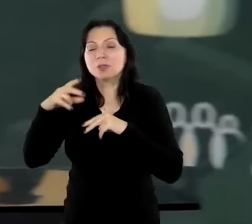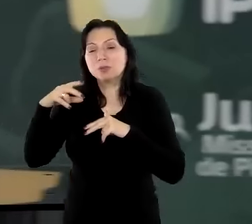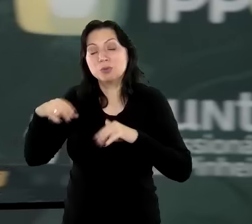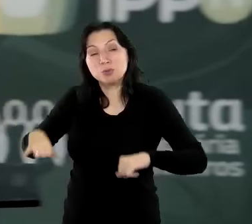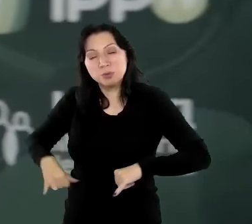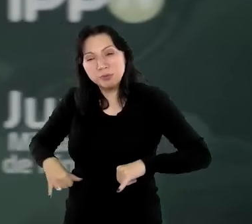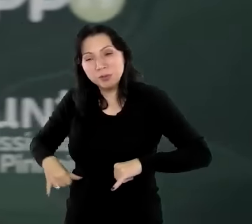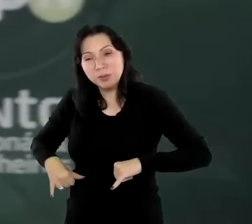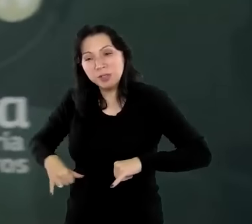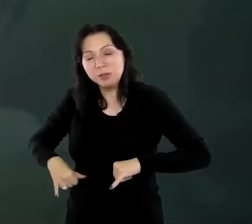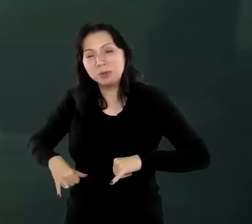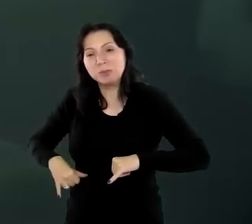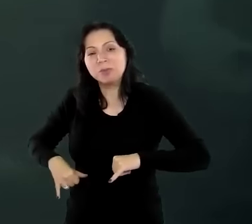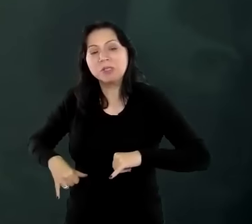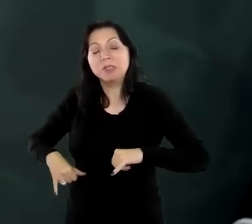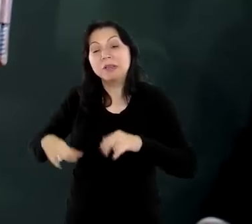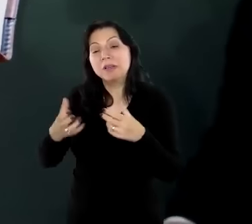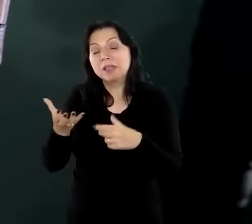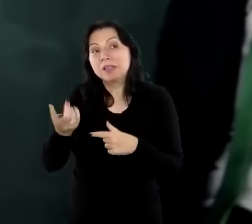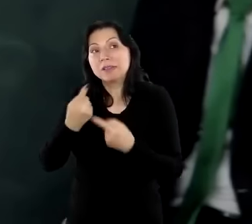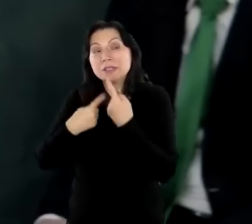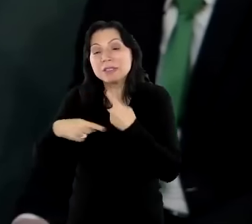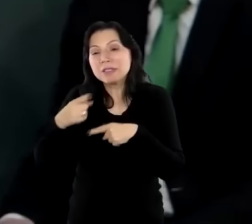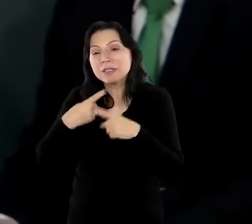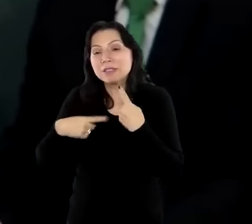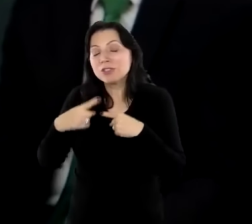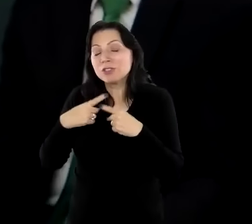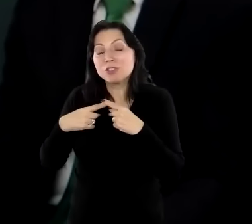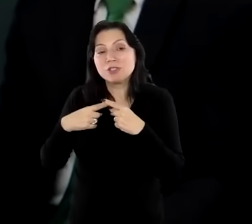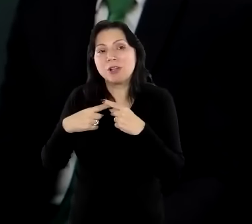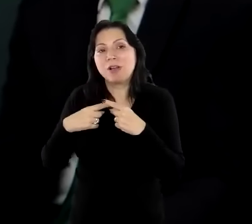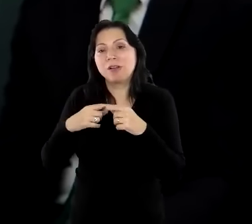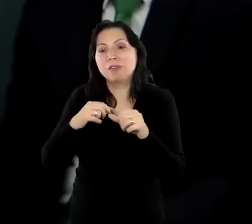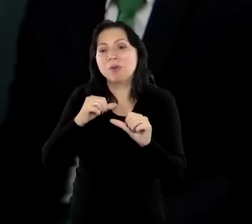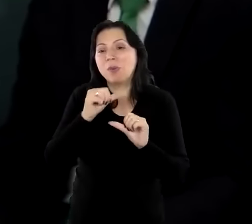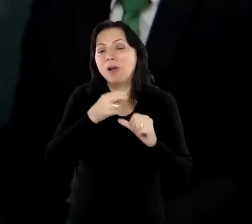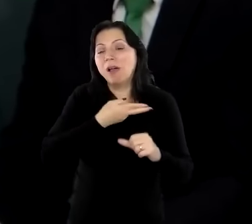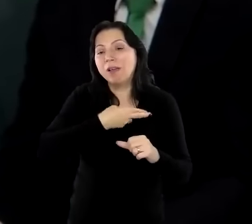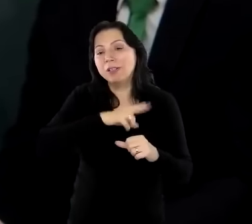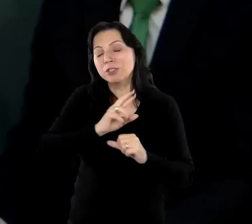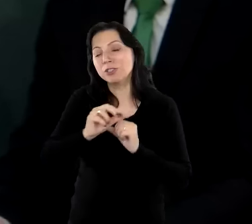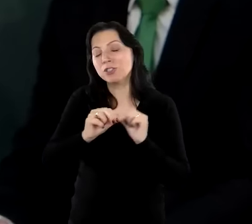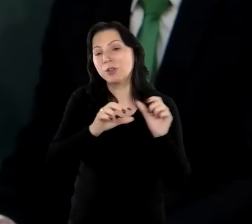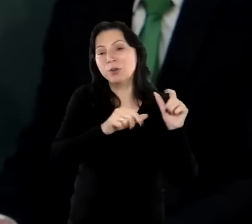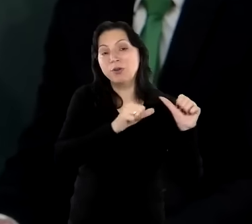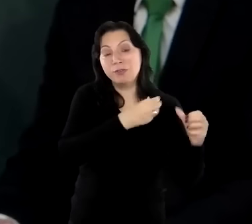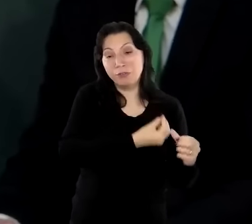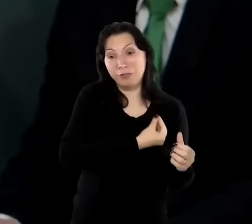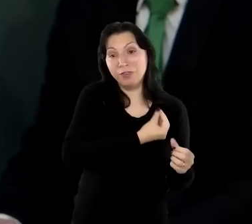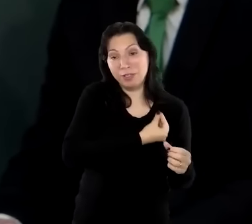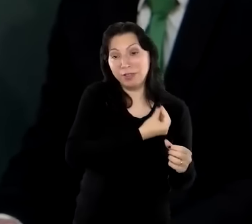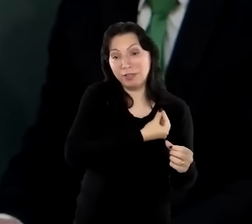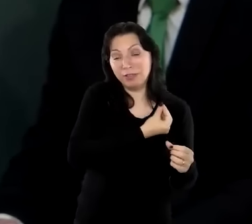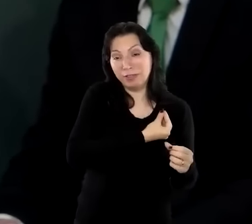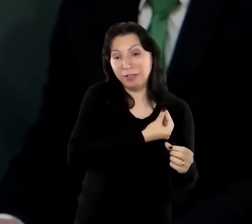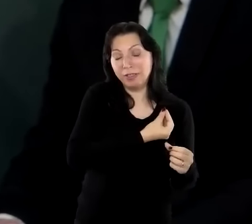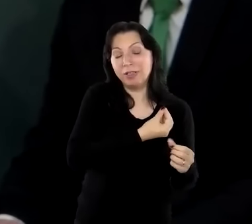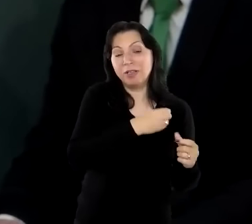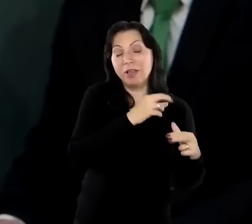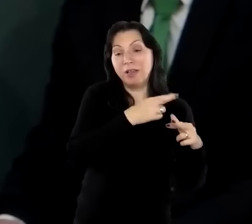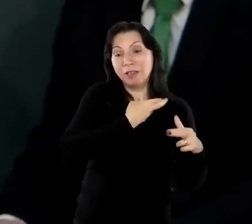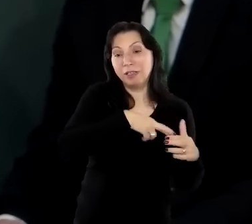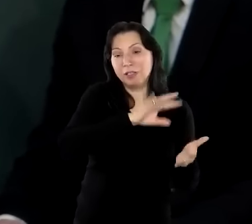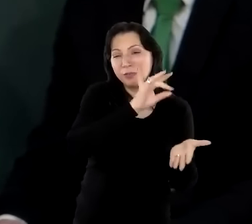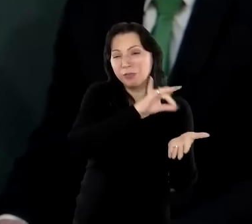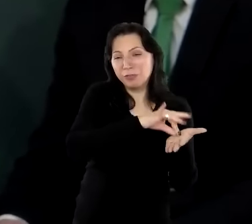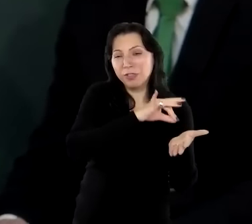você consegue trazer a Deus sacrifício de louvor, frutos de lábios que confessam o seu nome, apesar